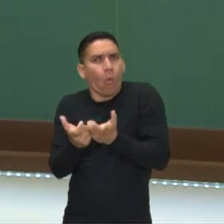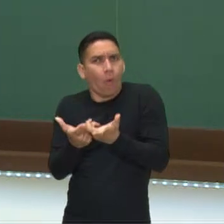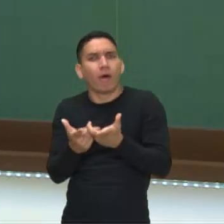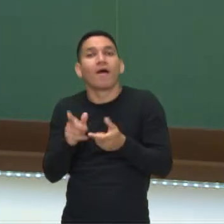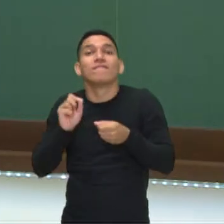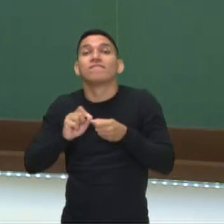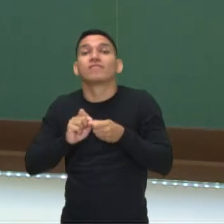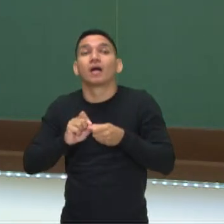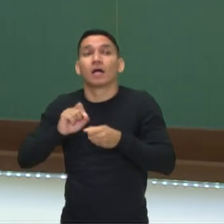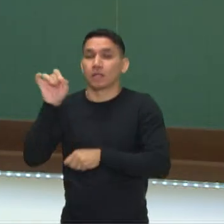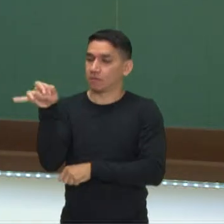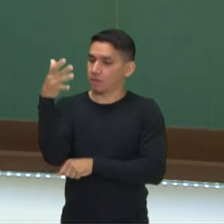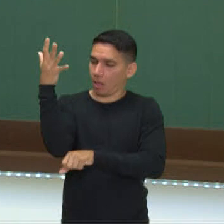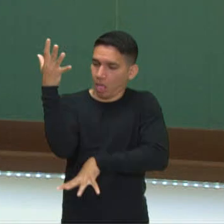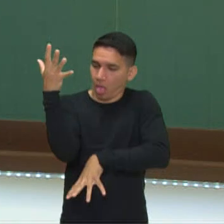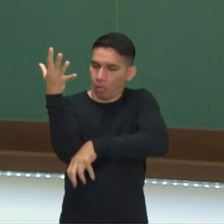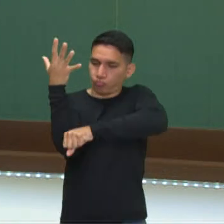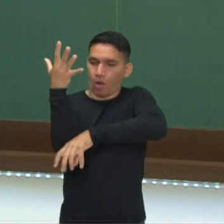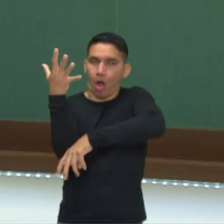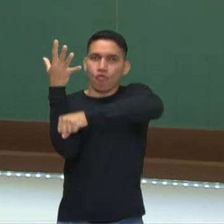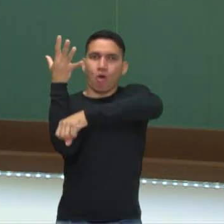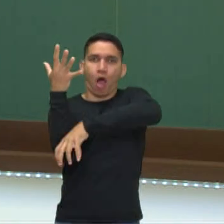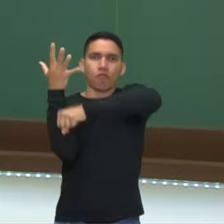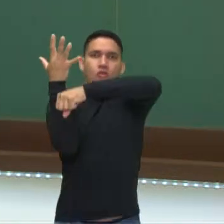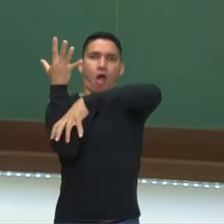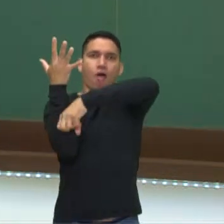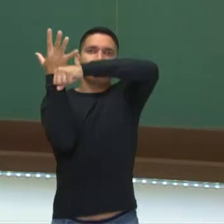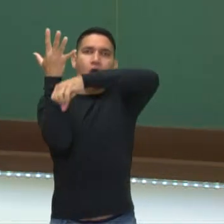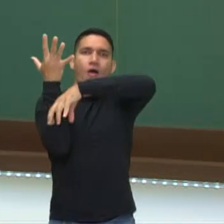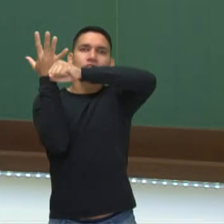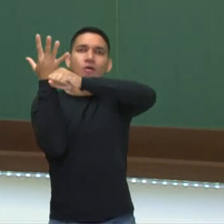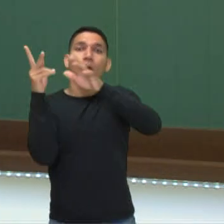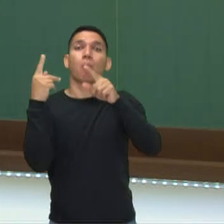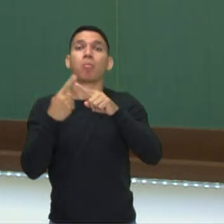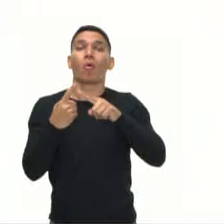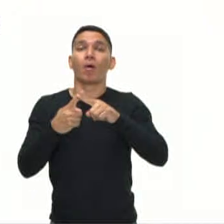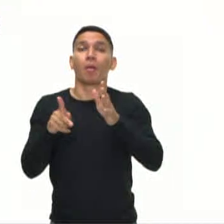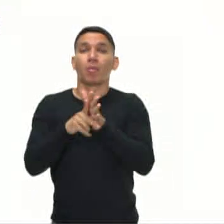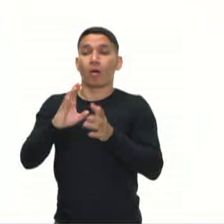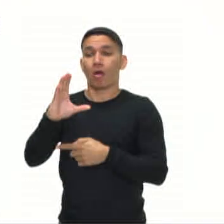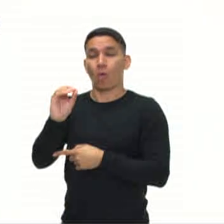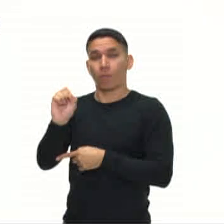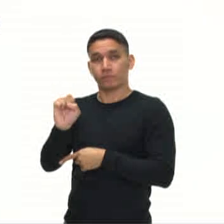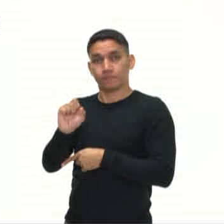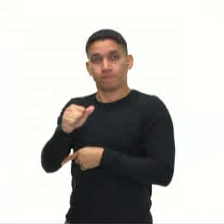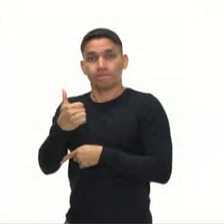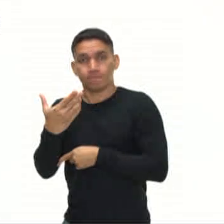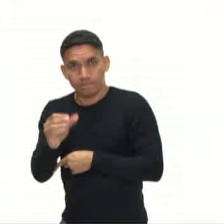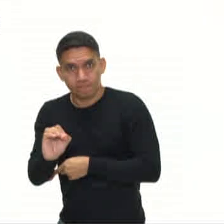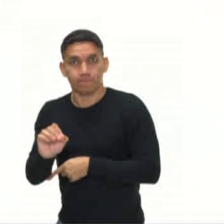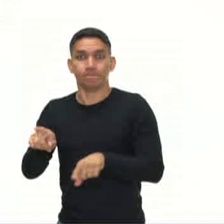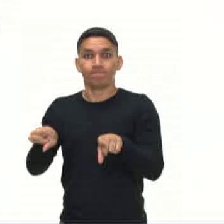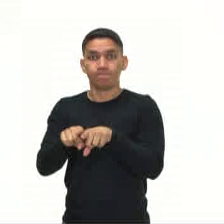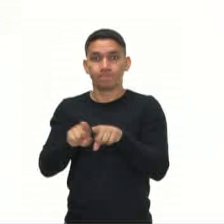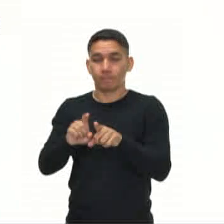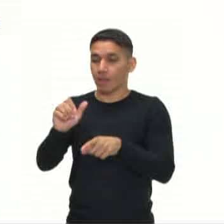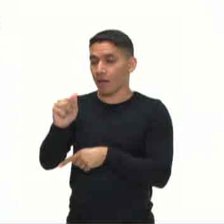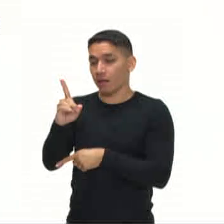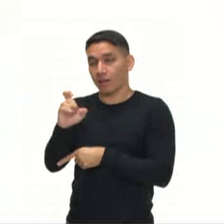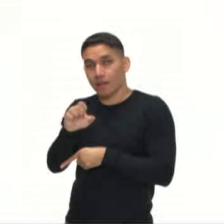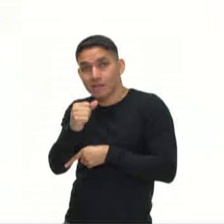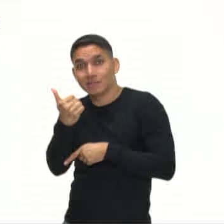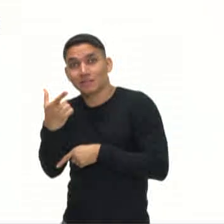Elas sejam puxadas por essas células através da força de coesão e adesão, principalmente também